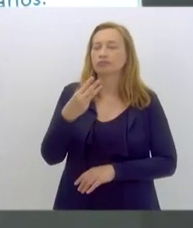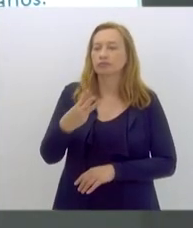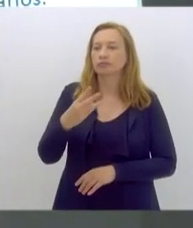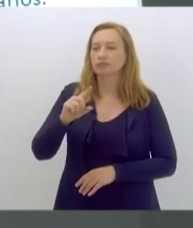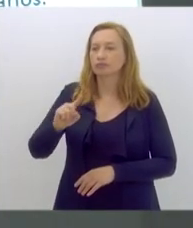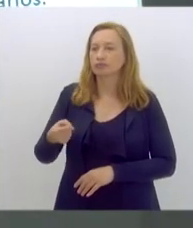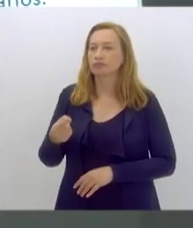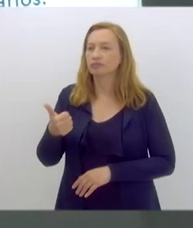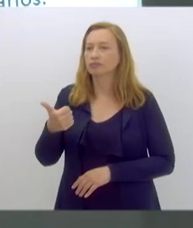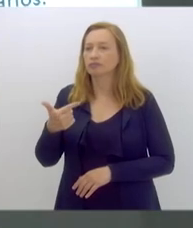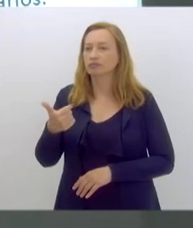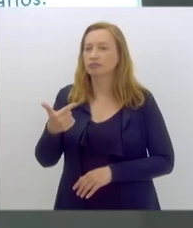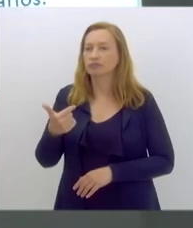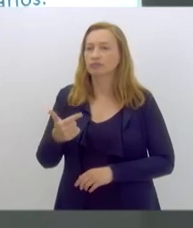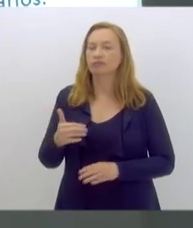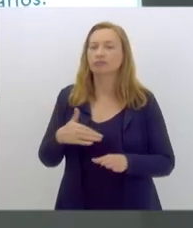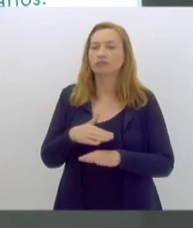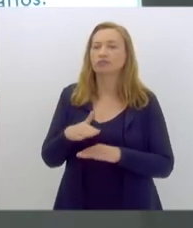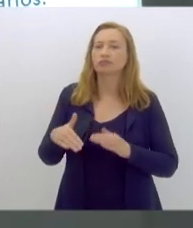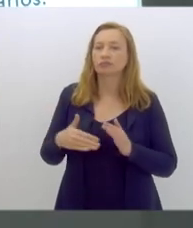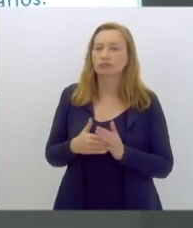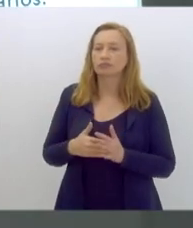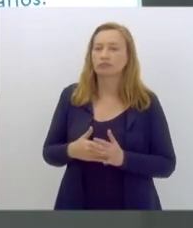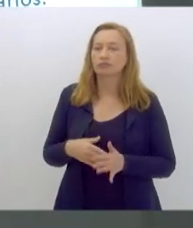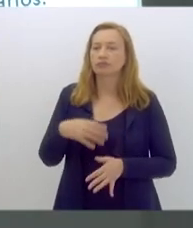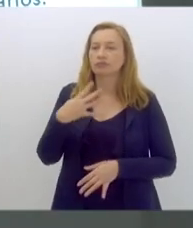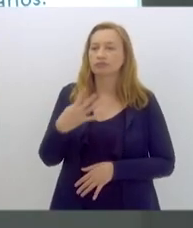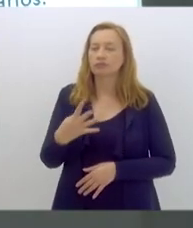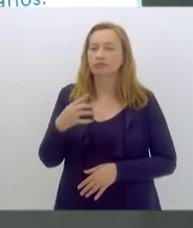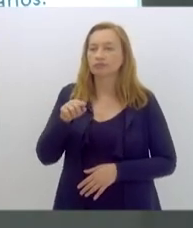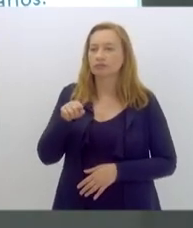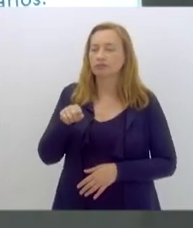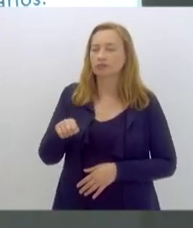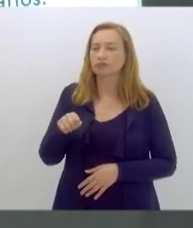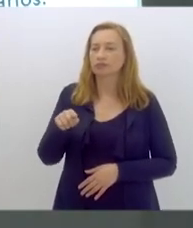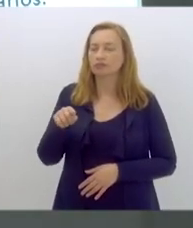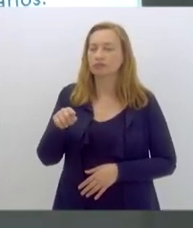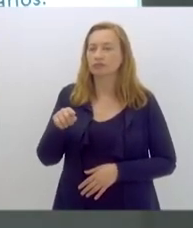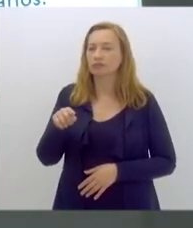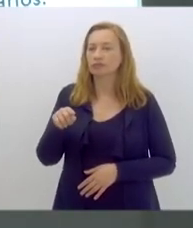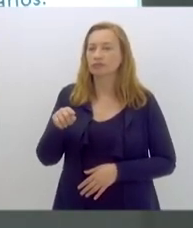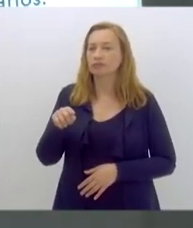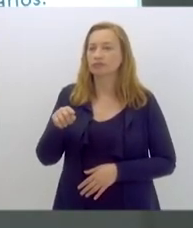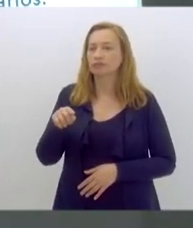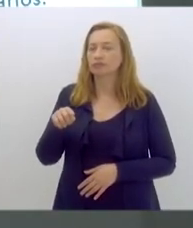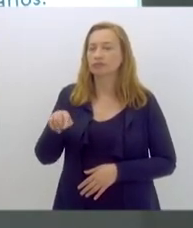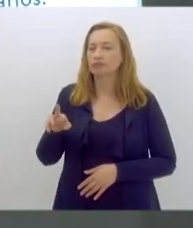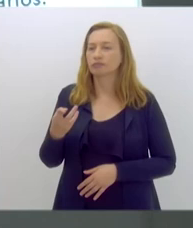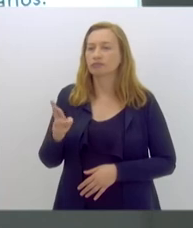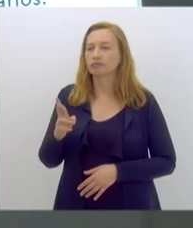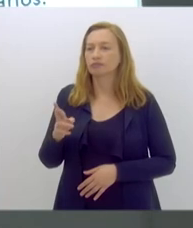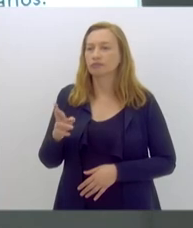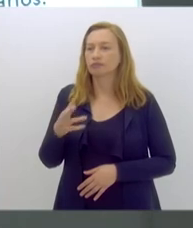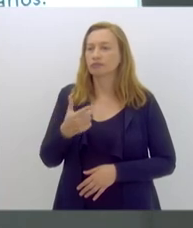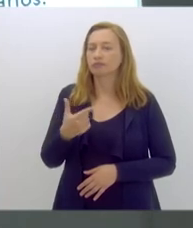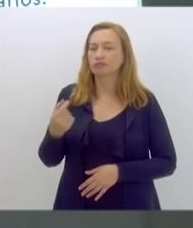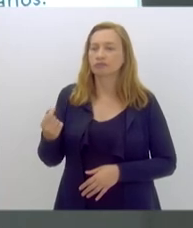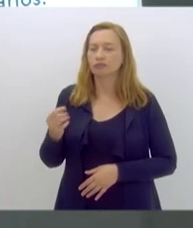o que per faz um total de 4 bilhões e 20 milhões